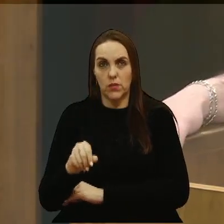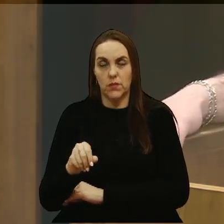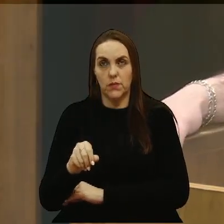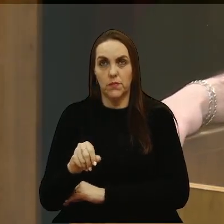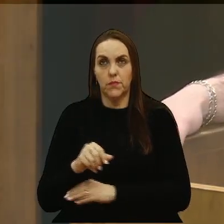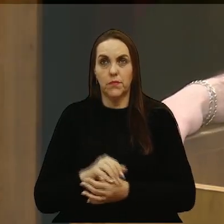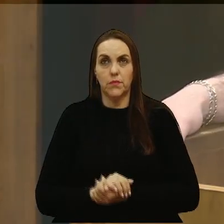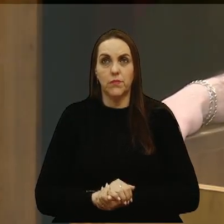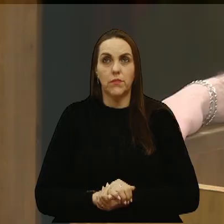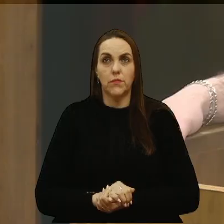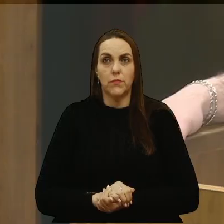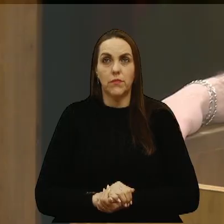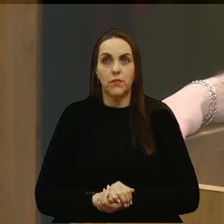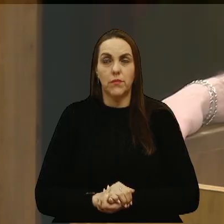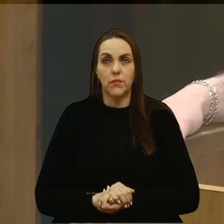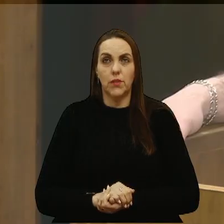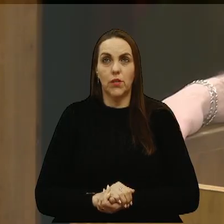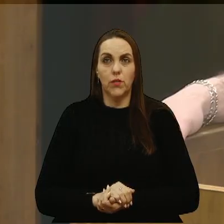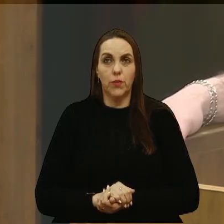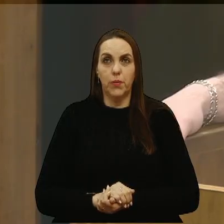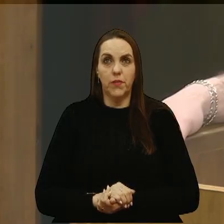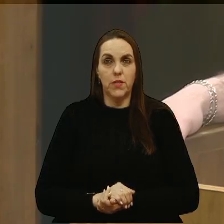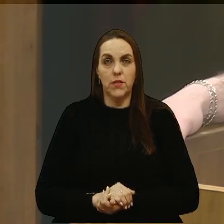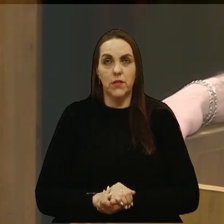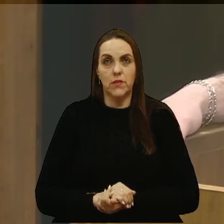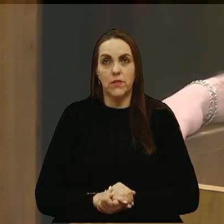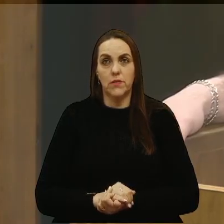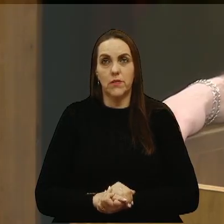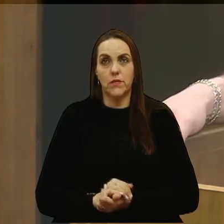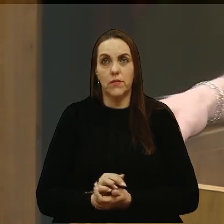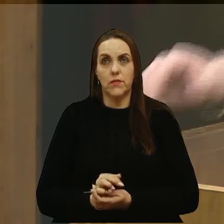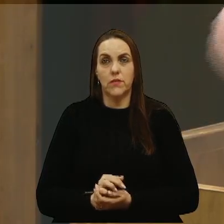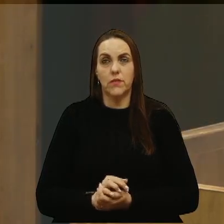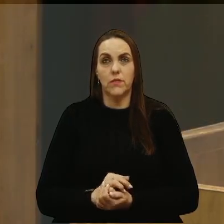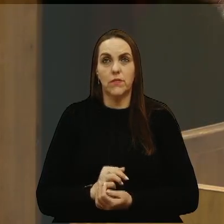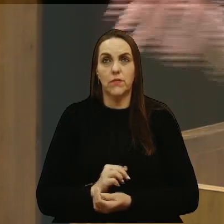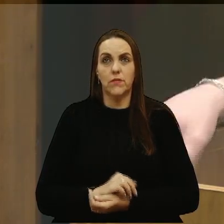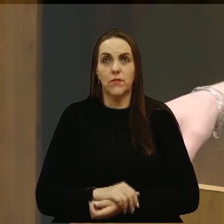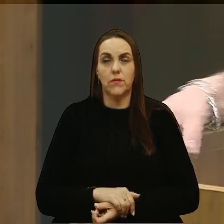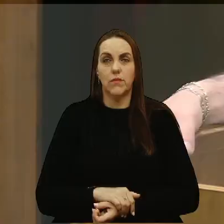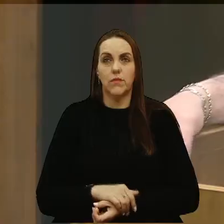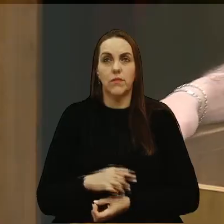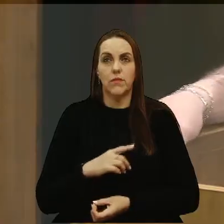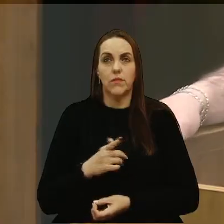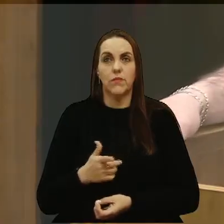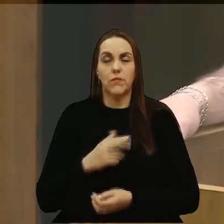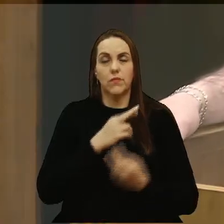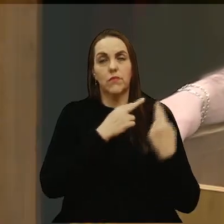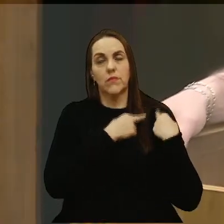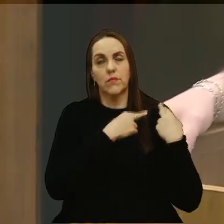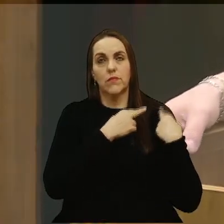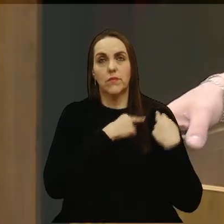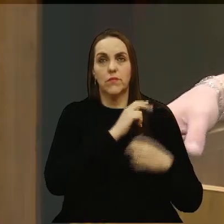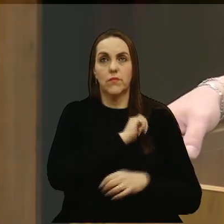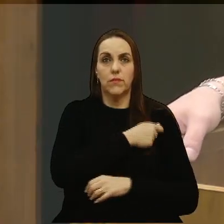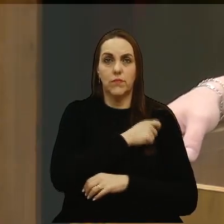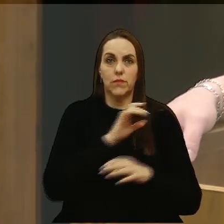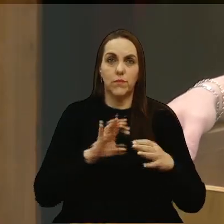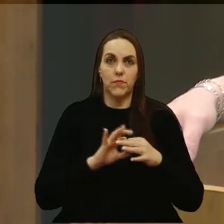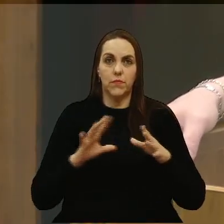bilhões. Esse governador que vive arrotando as virtudes de responsabilidade fiscal e liberdade